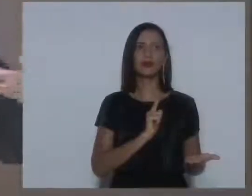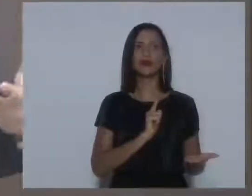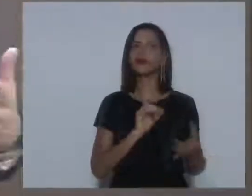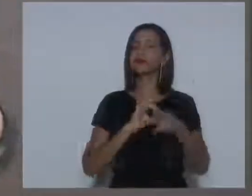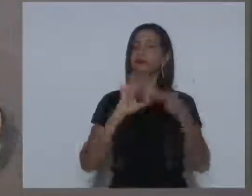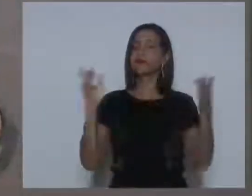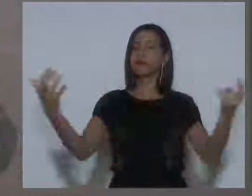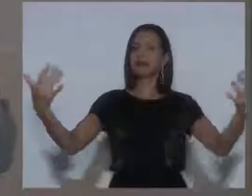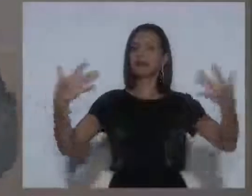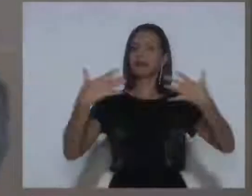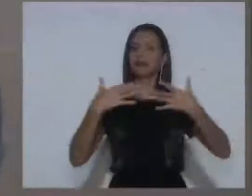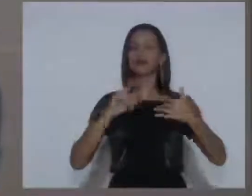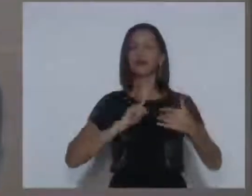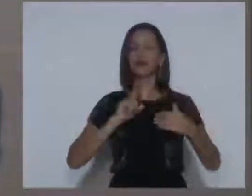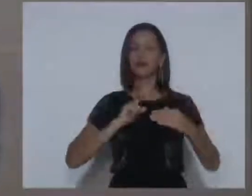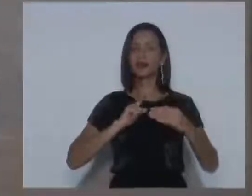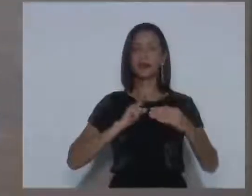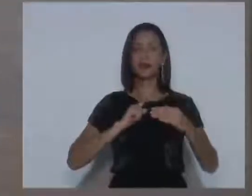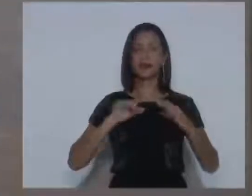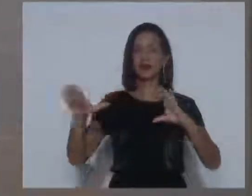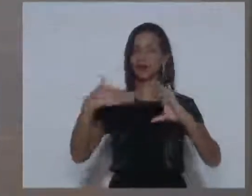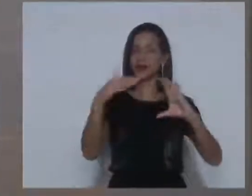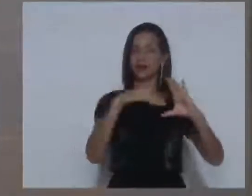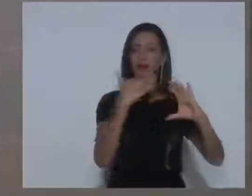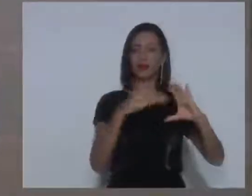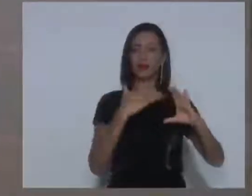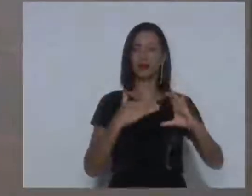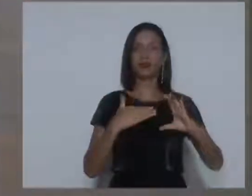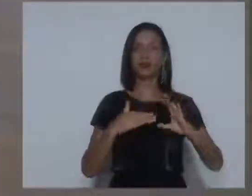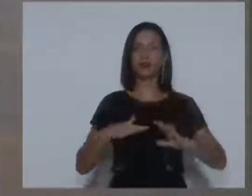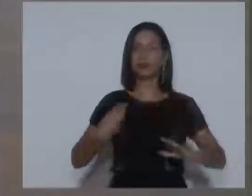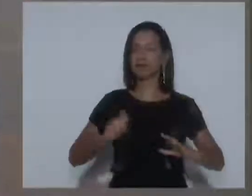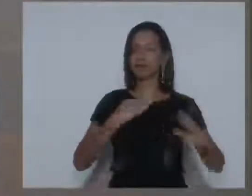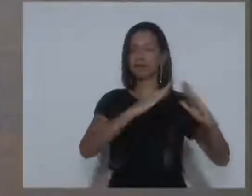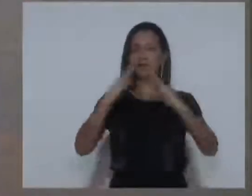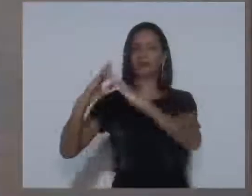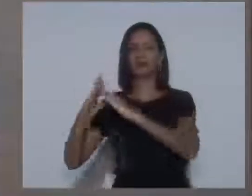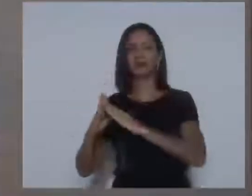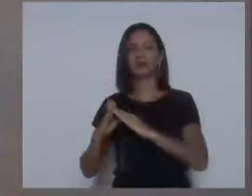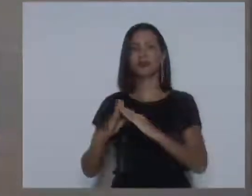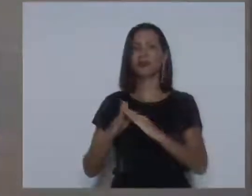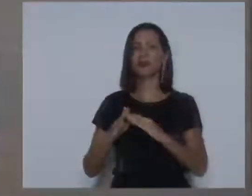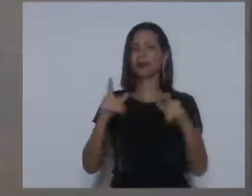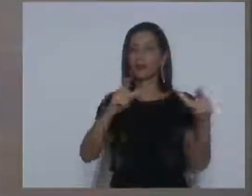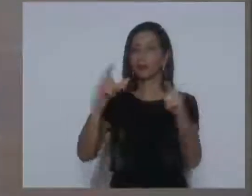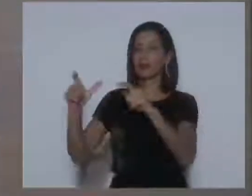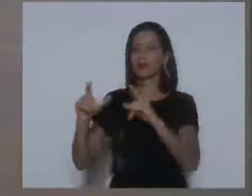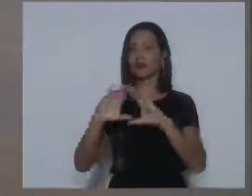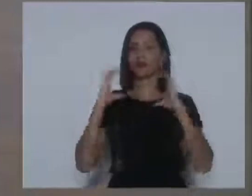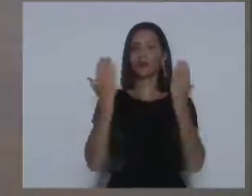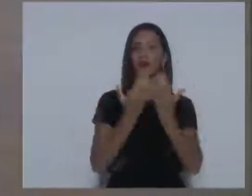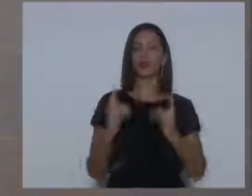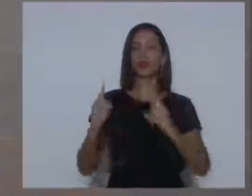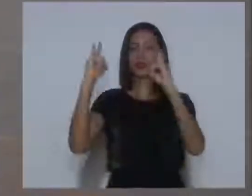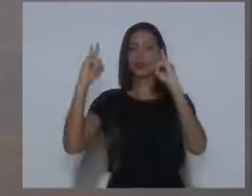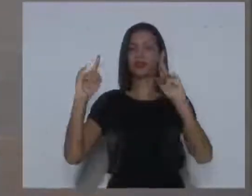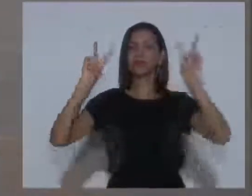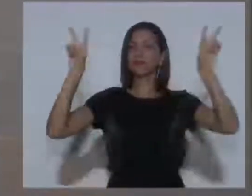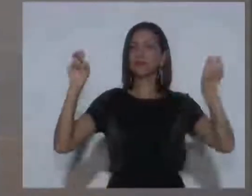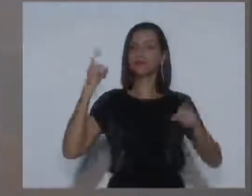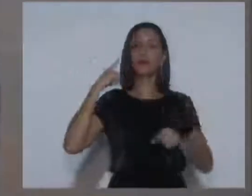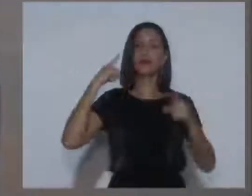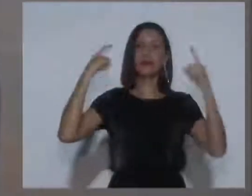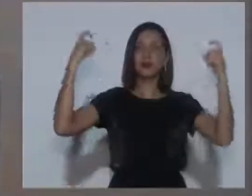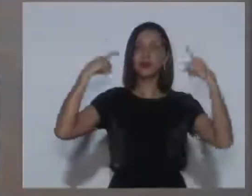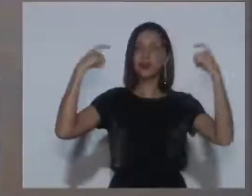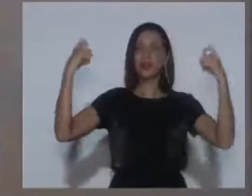estou recebendo mensagens dos moradores do entorno, né, de bairros populares, dos condomínios, sobre a questão do barulho, né,